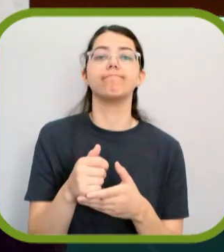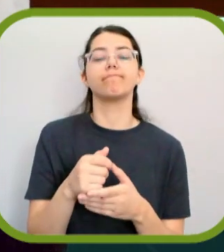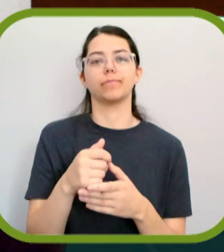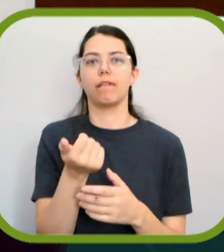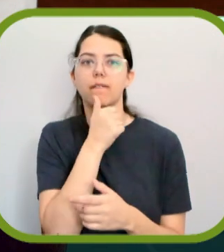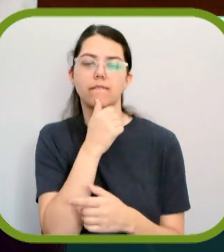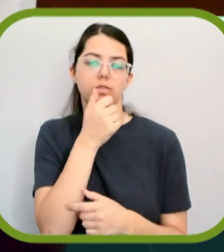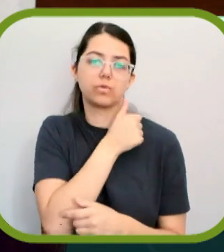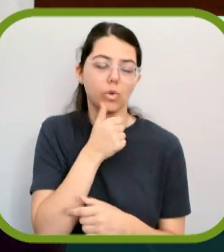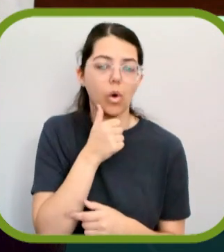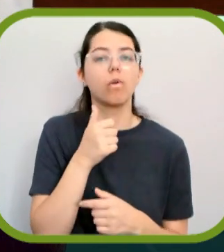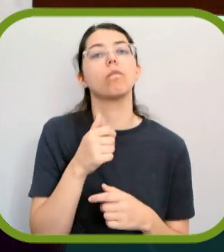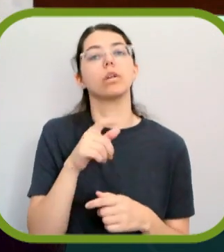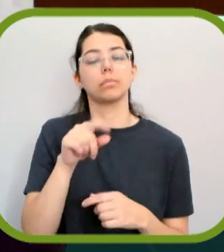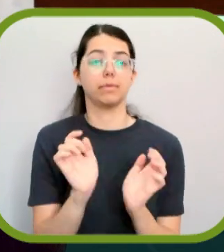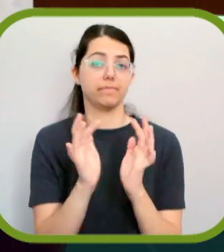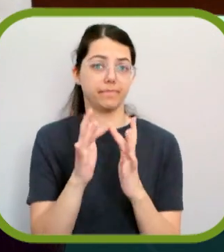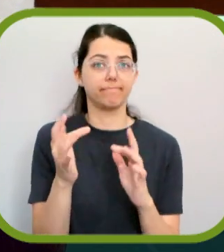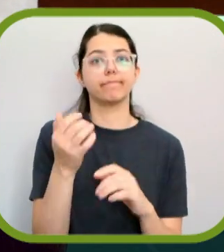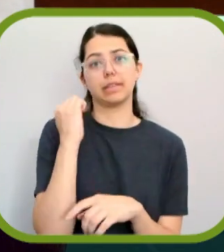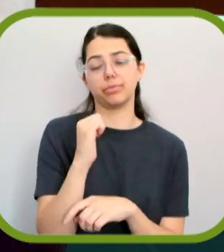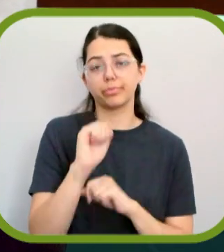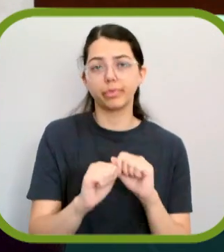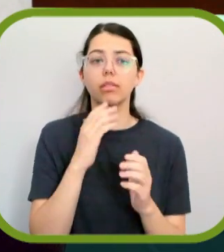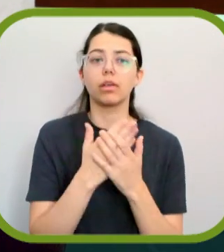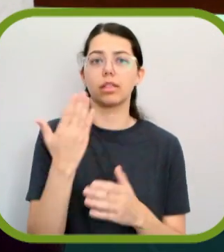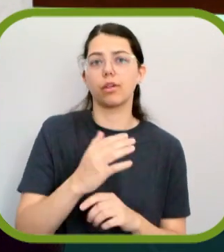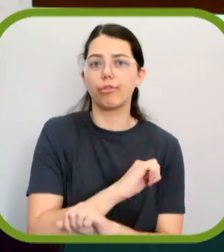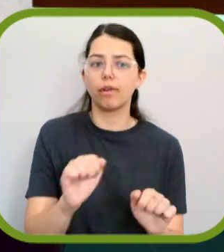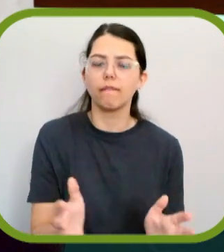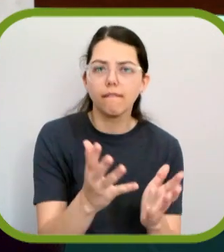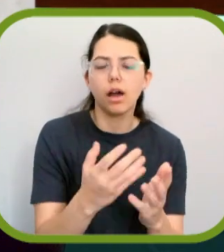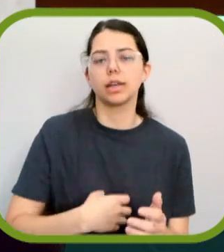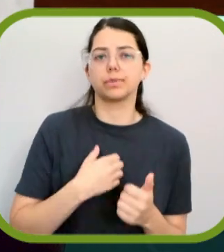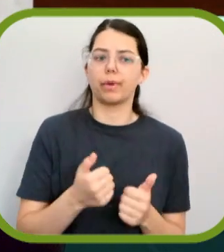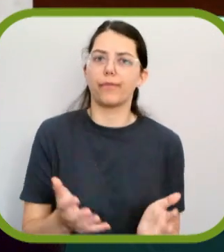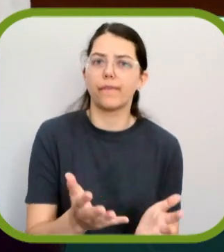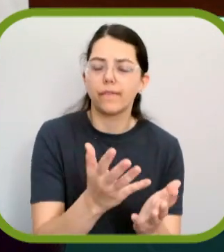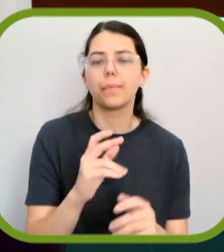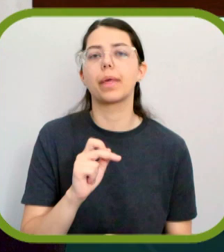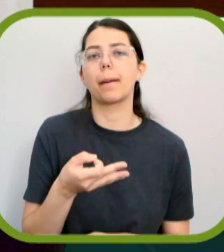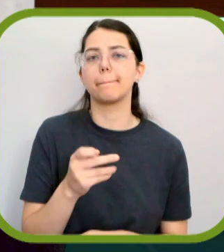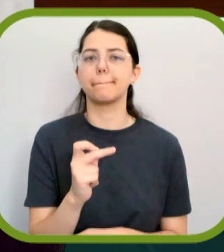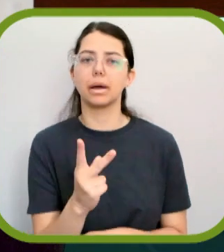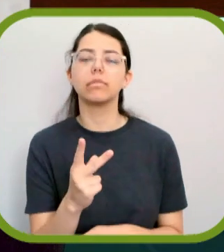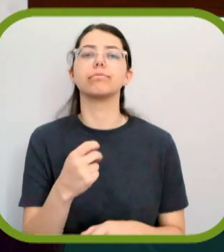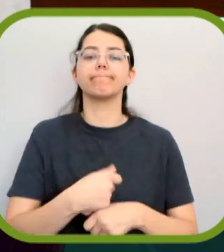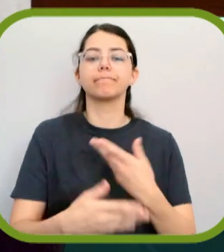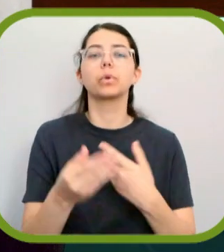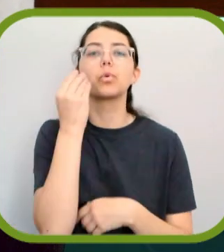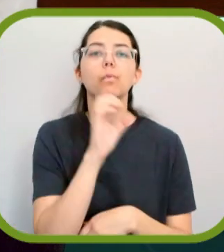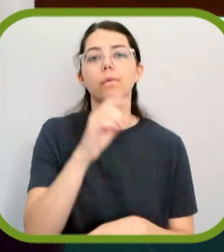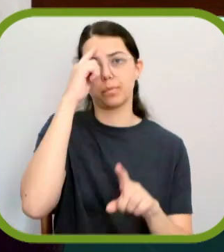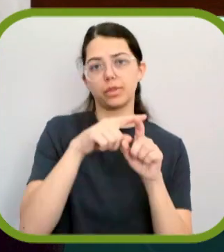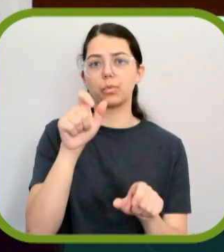violência, incluindo cibercrimes, promovendo os seus bem-estares, os seus direitos e o seu bem-estar. De que forma, na prática, a APAV atua